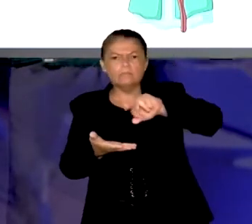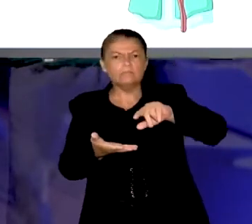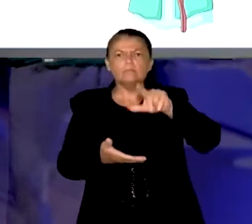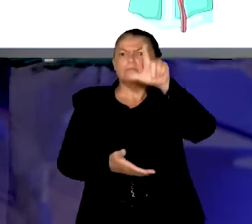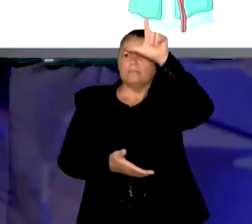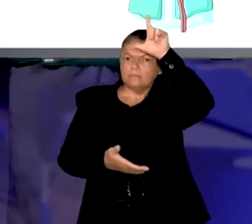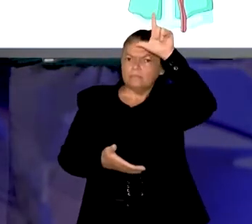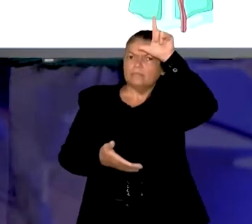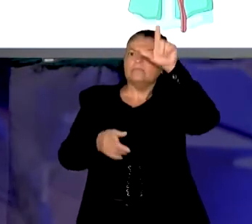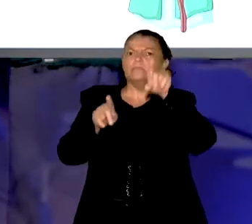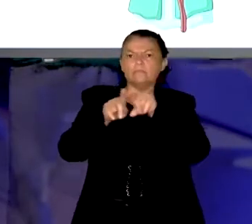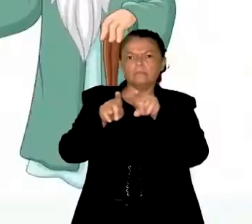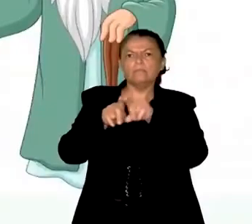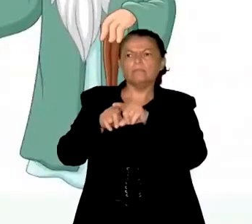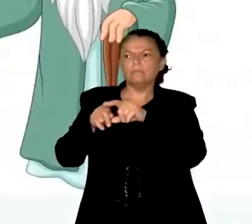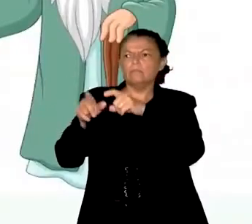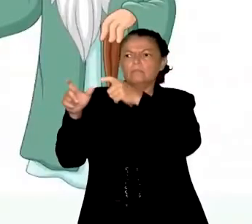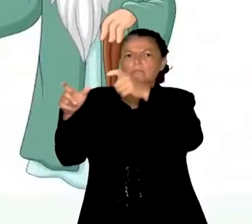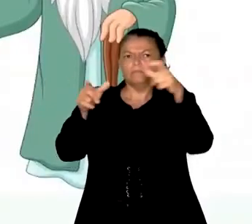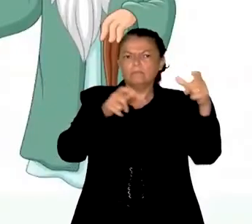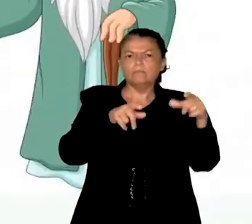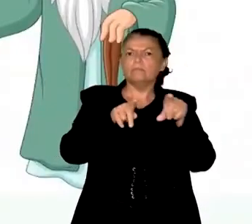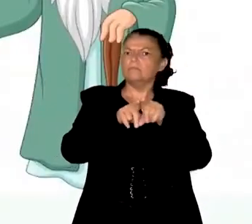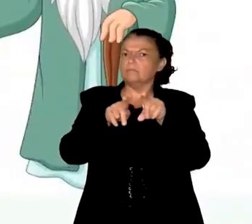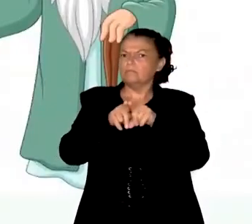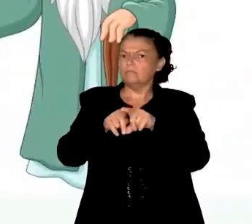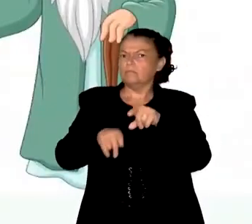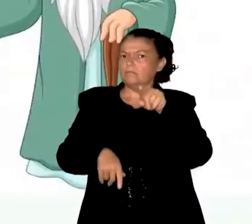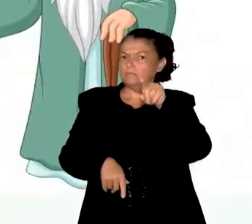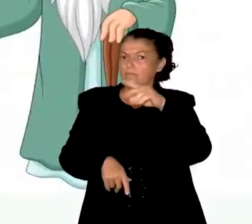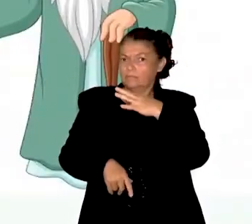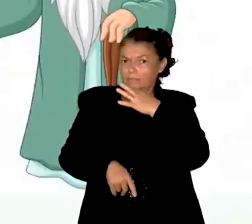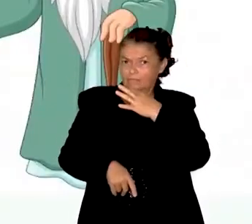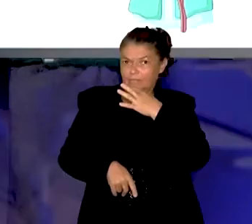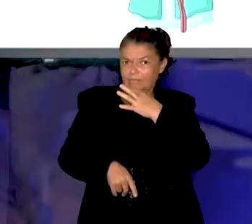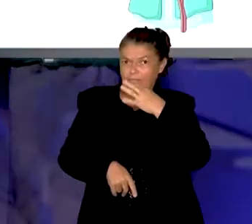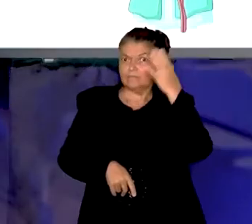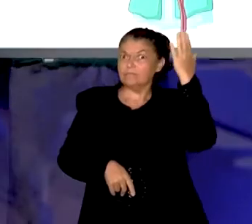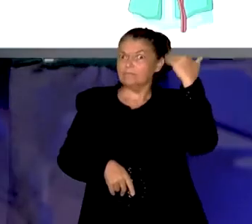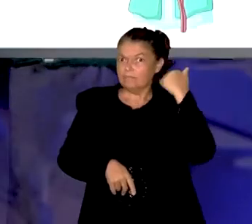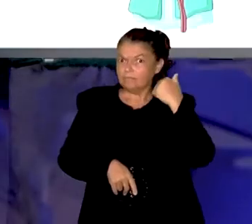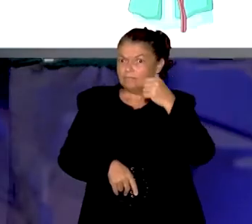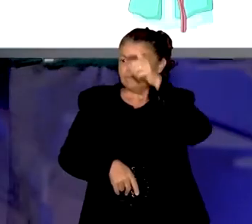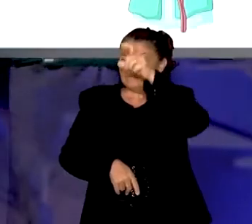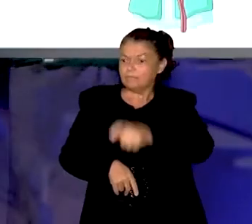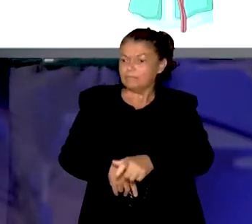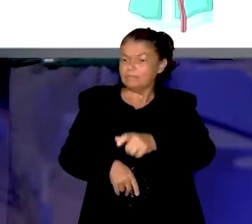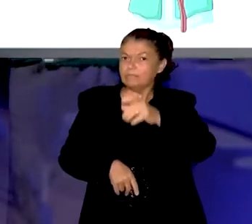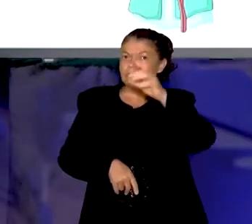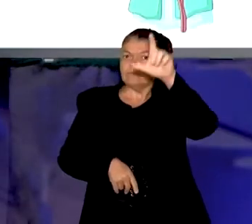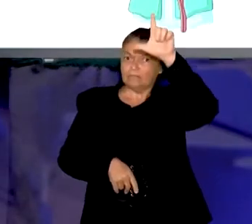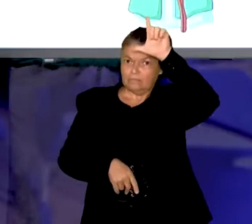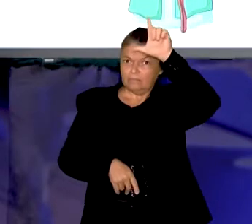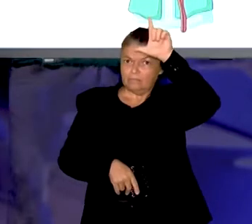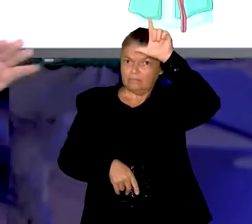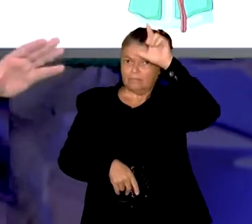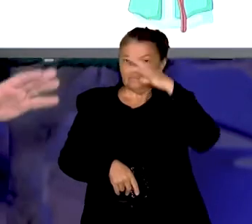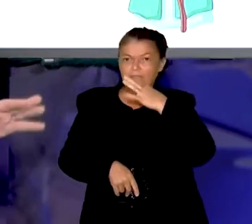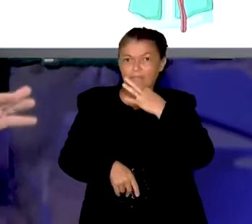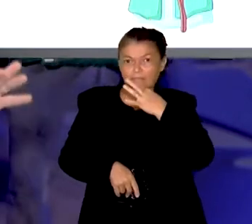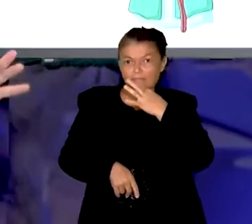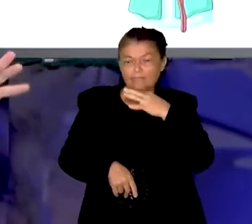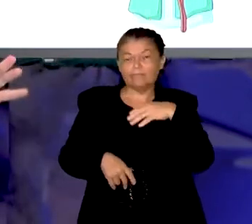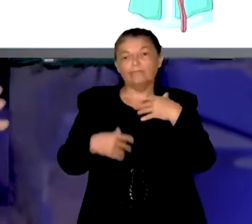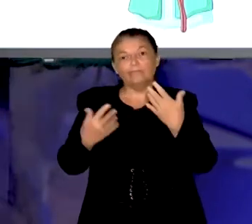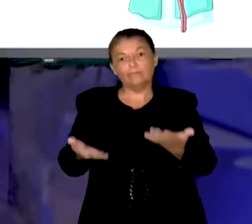verdade? E depois, você conhece algum líder? Pois bem, como estamos